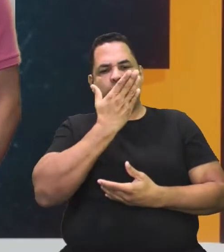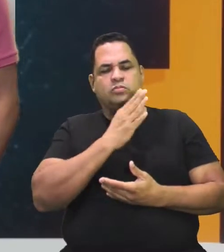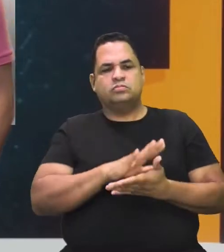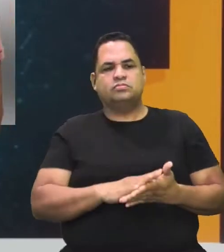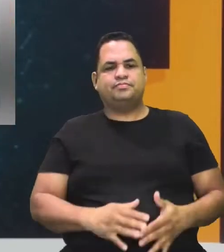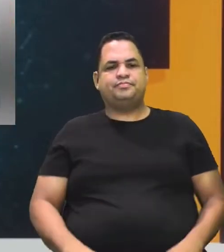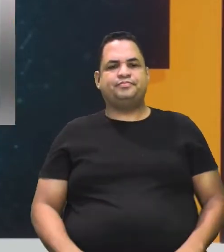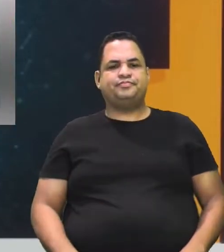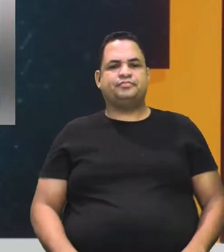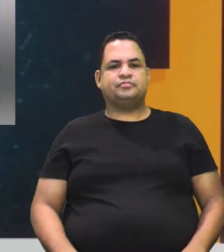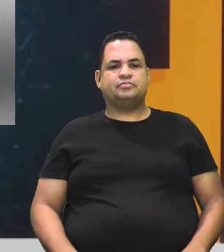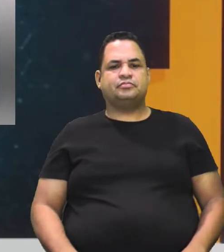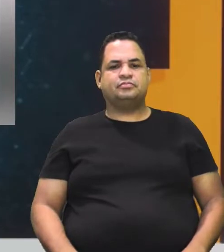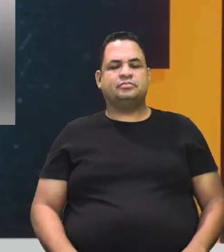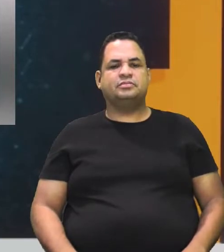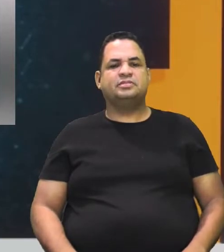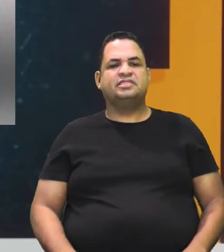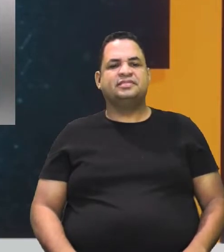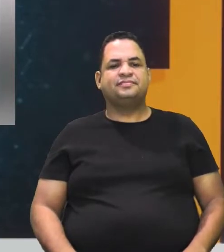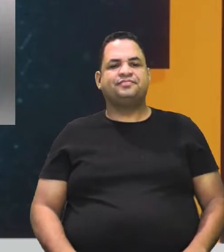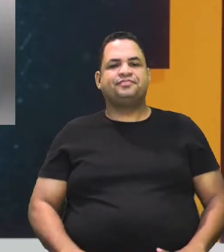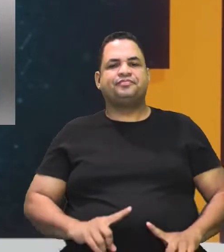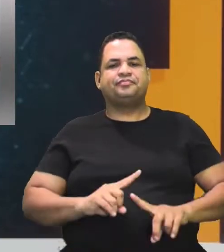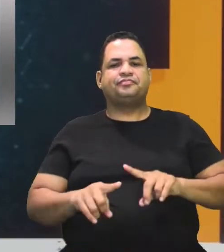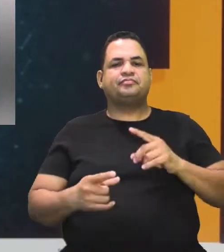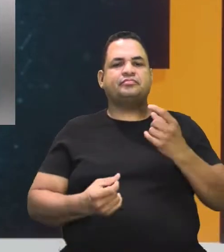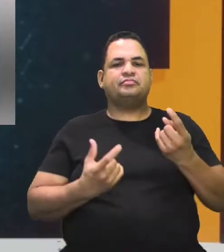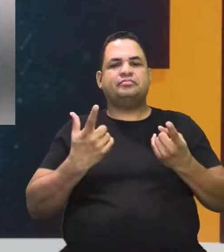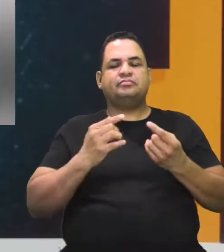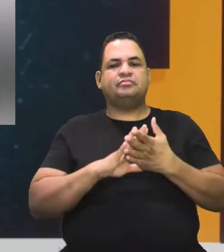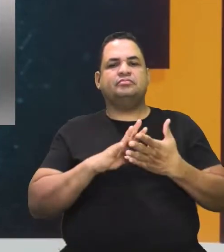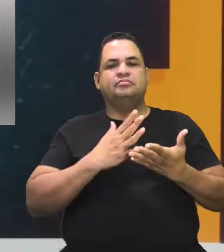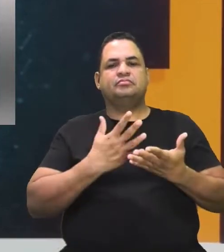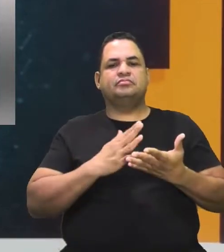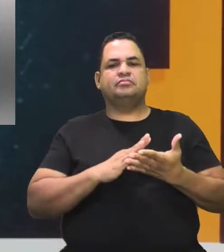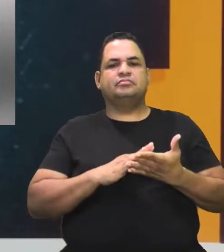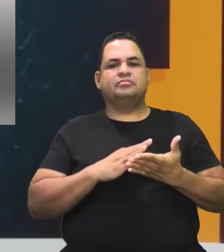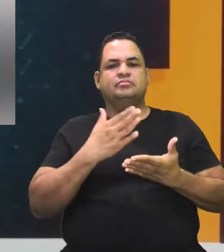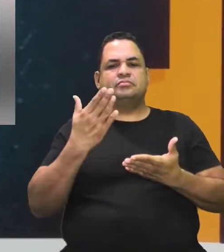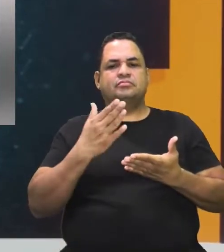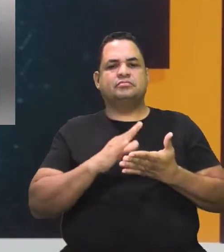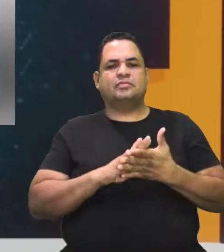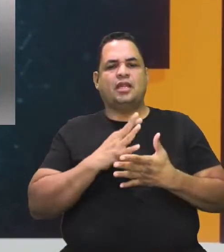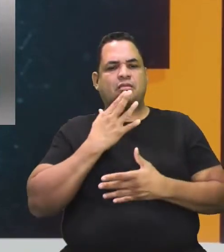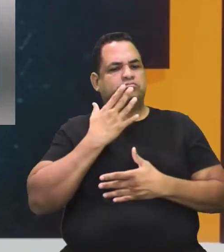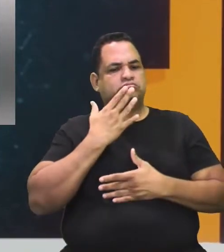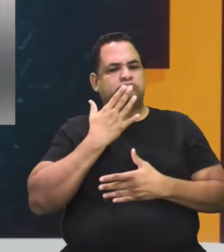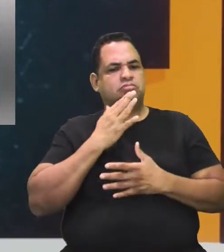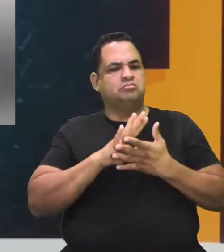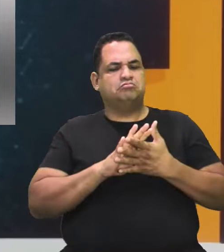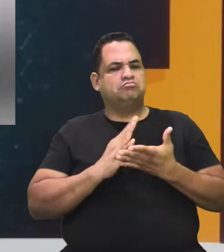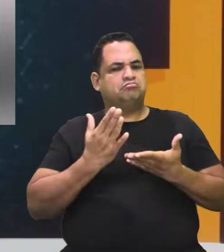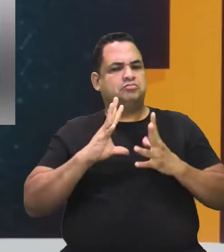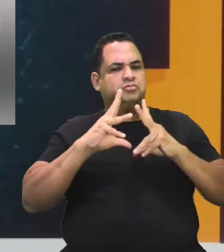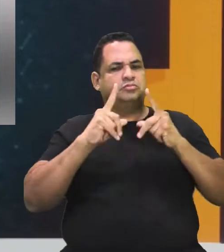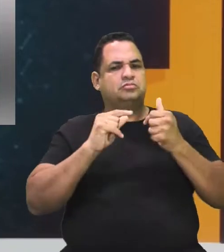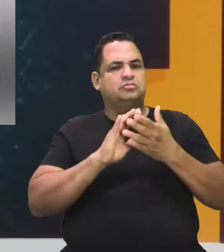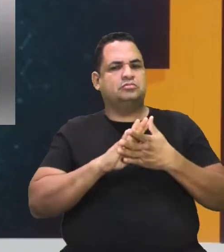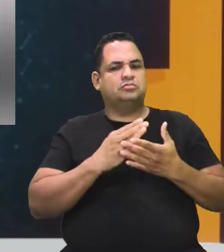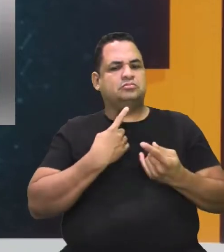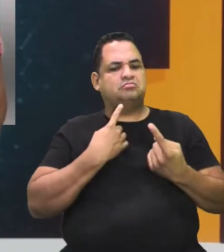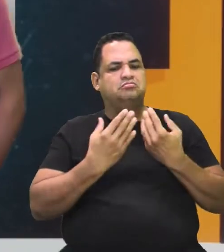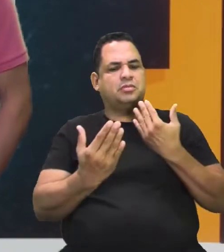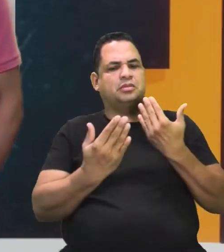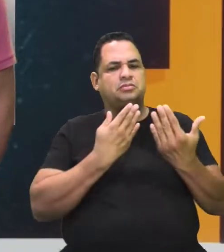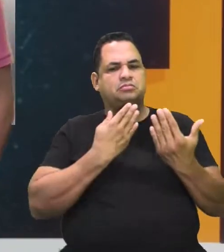são meio padronizadas. Em mas algumas misturam as cores, né, os tons. Essa aqui não, tá uma cor só. Acho que